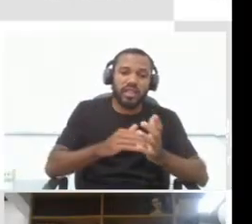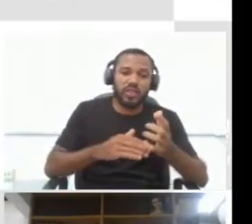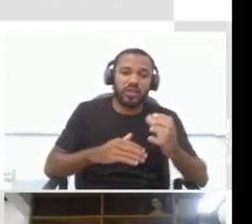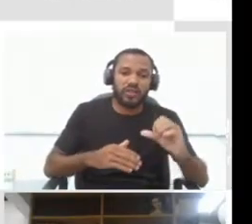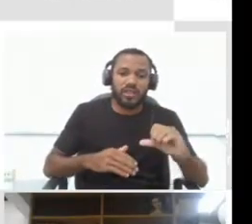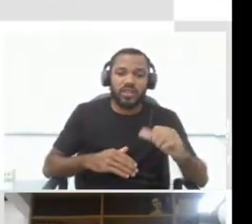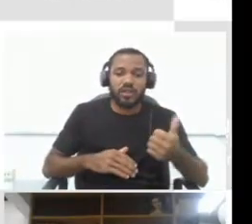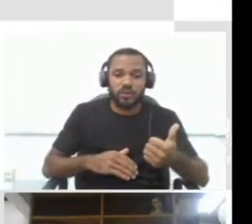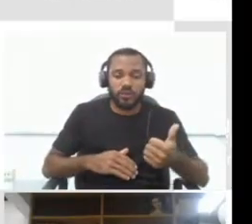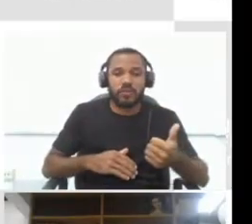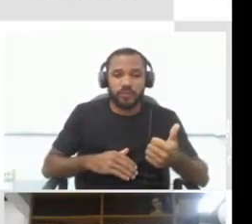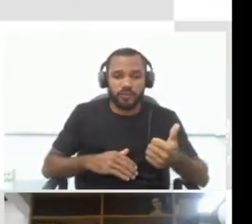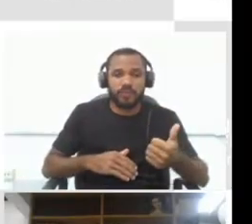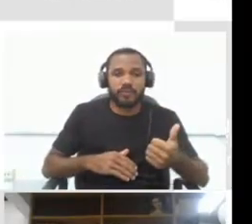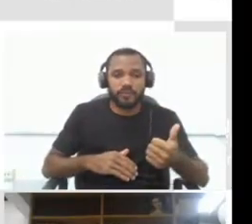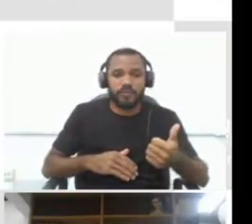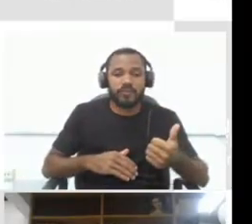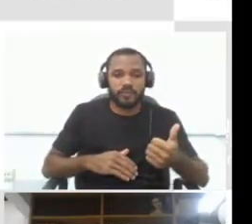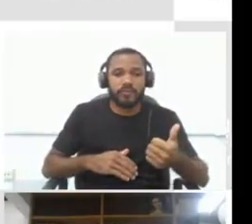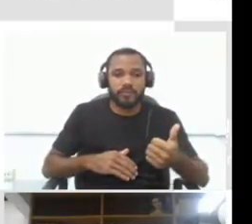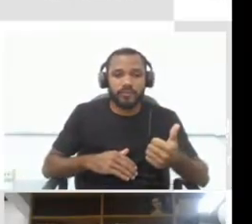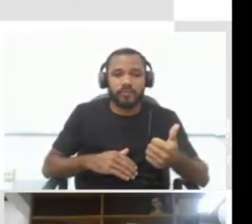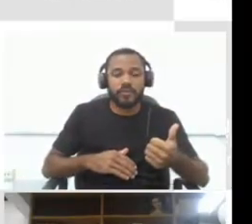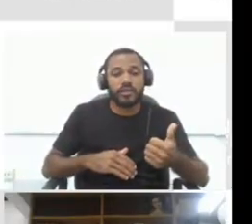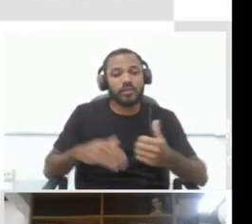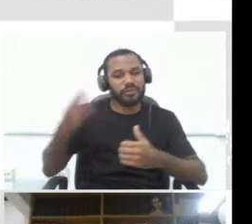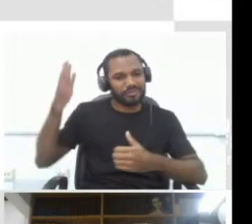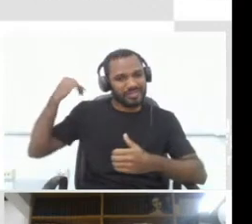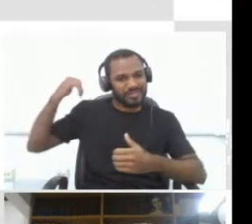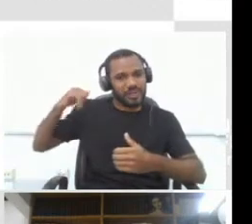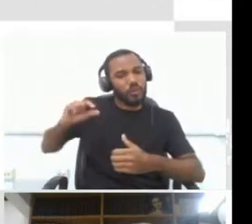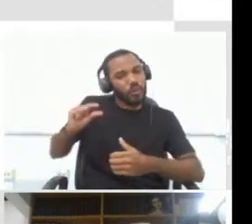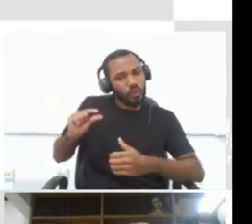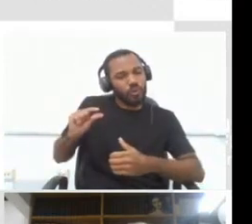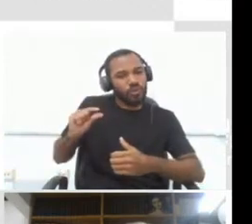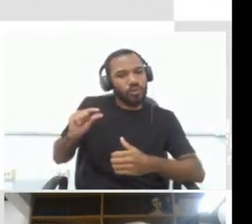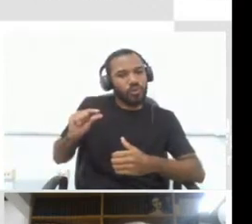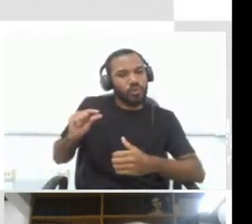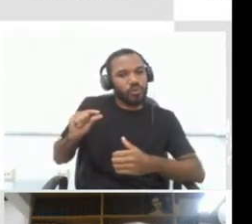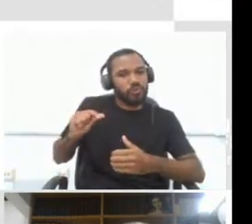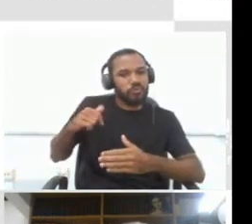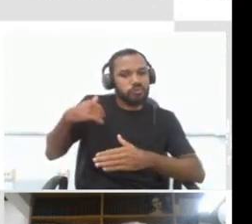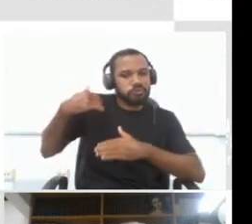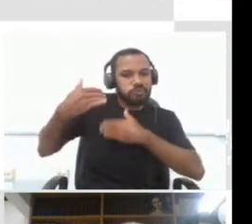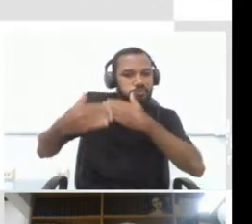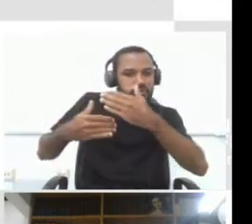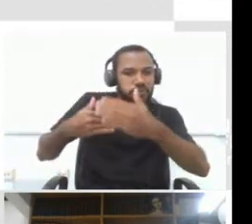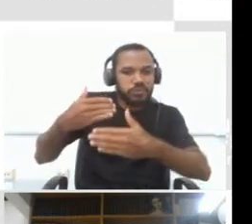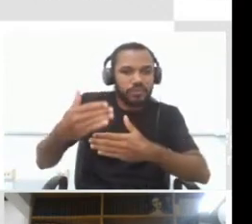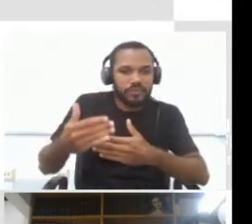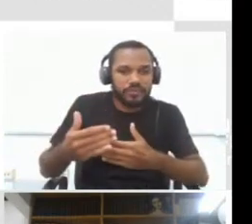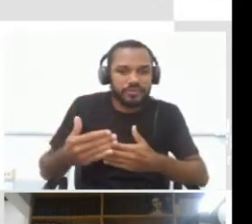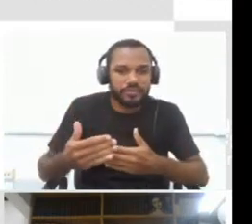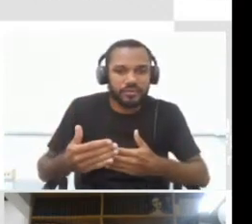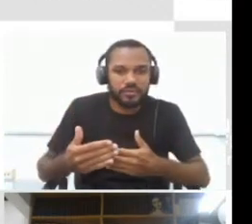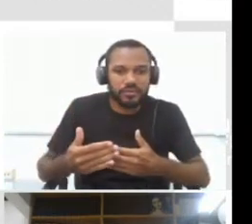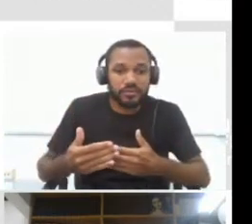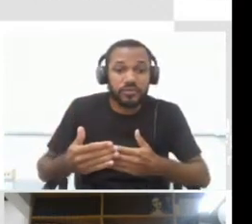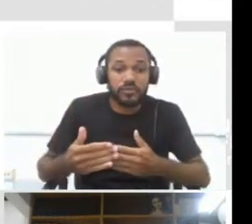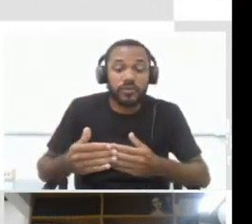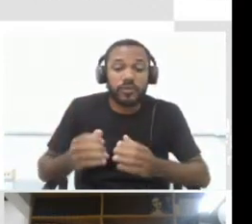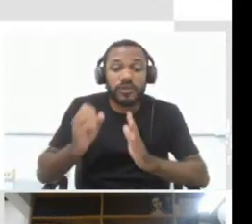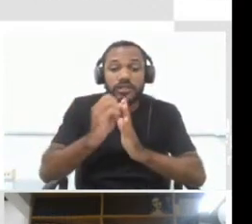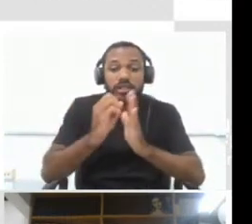0,9, nenhuma parte por milhão entre 1961 e 1970. Vamos dar um salto para o primeiro decênio do século